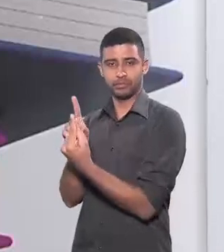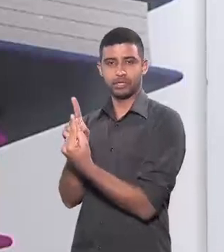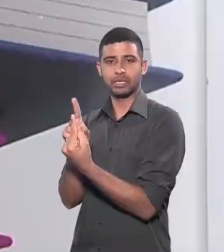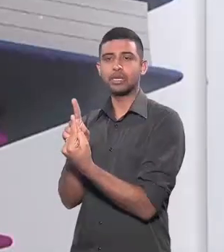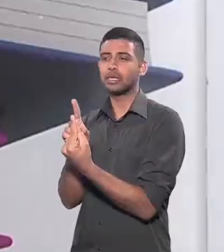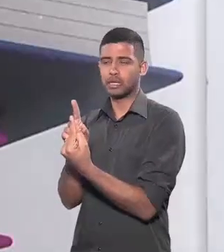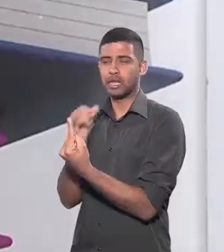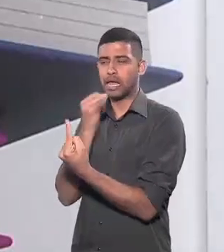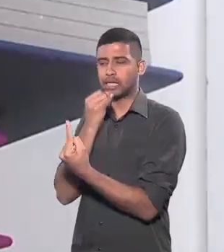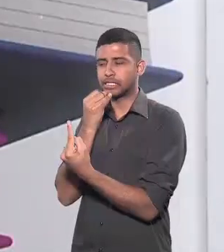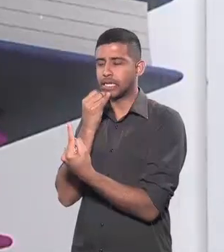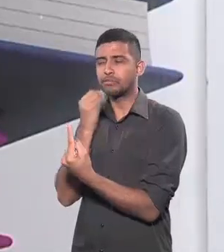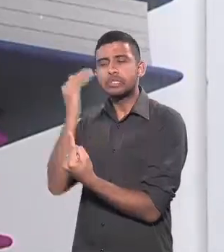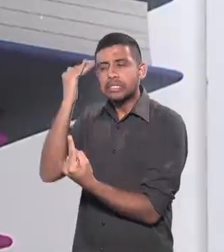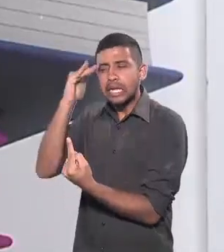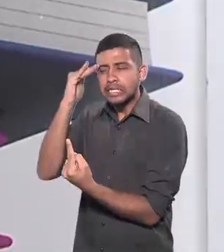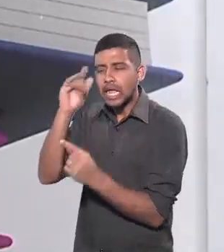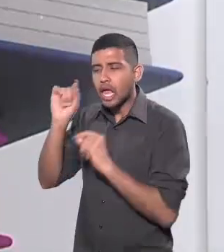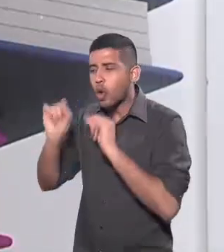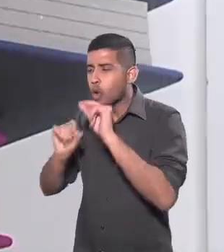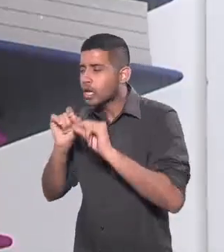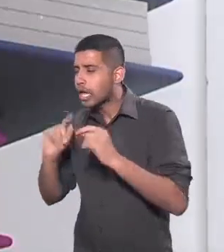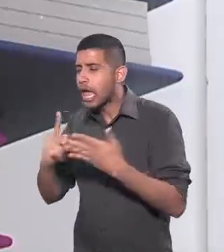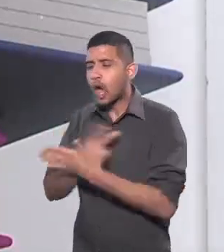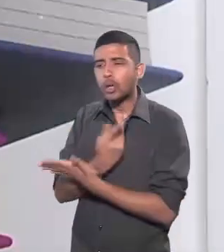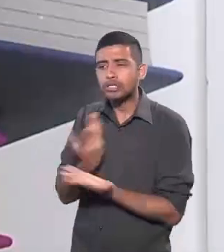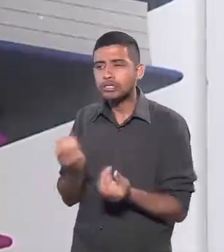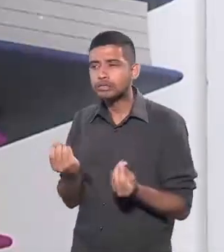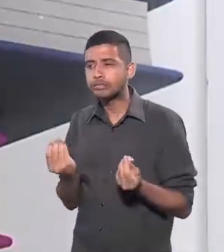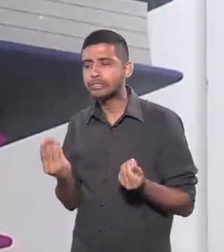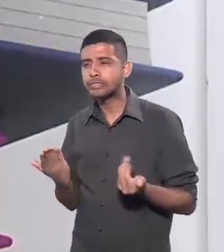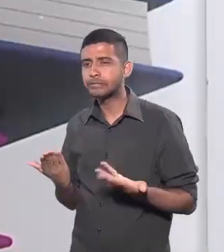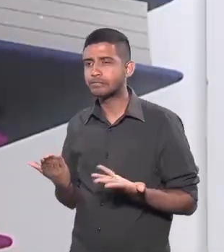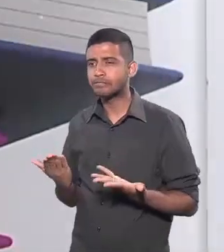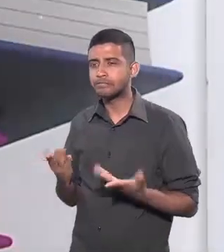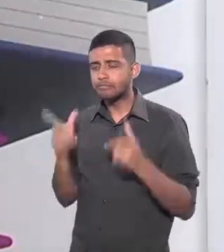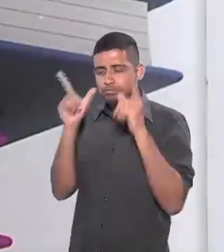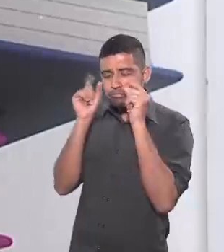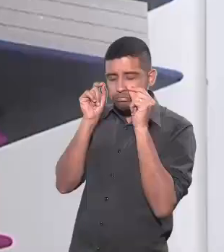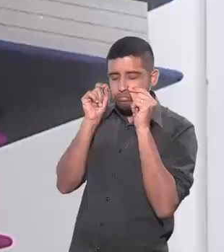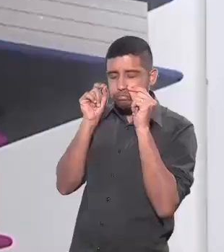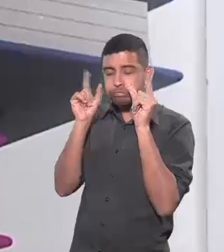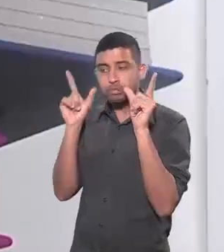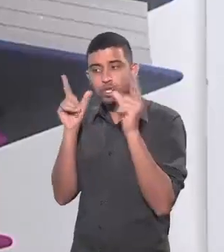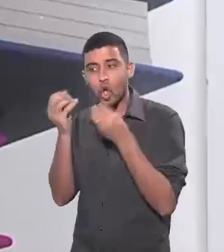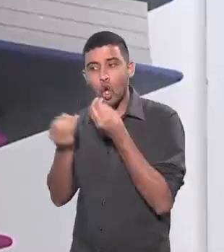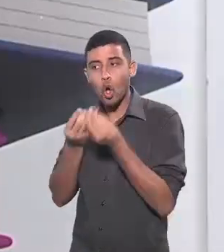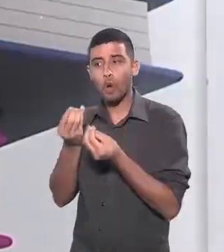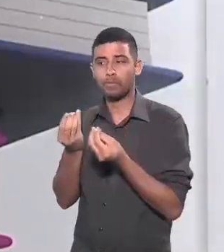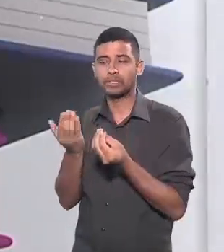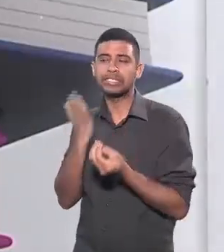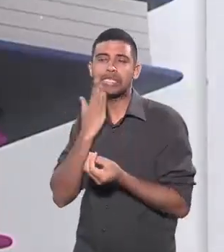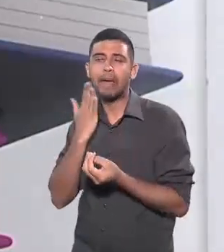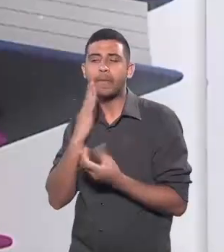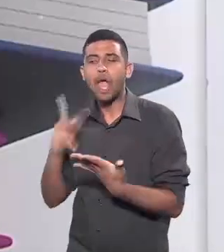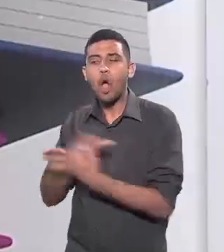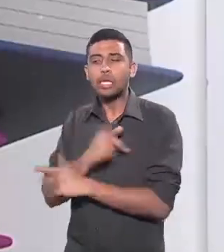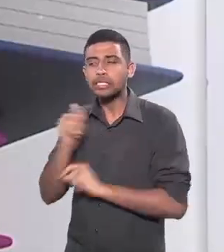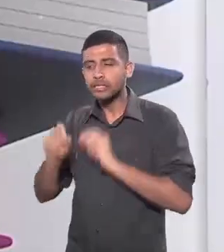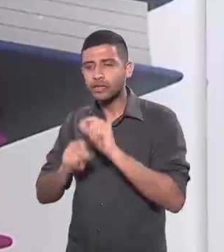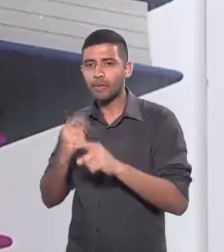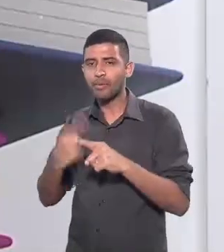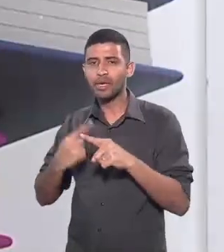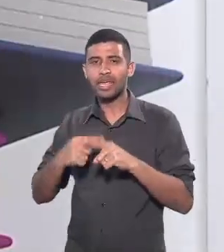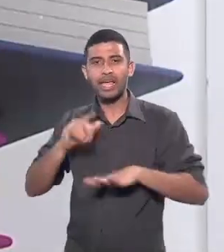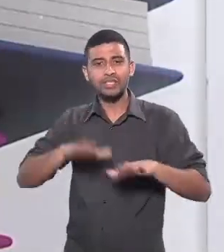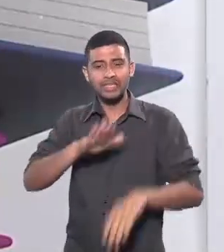vítima, né, para a pessoa entender o que está acontecendo, se a vítima está inconsciente, né, ela estando consciente, saber o que houve. Às vezes a criança que está